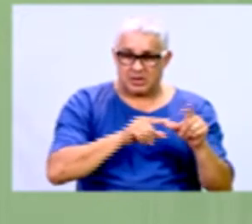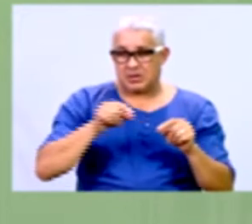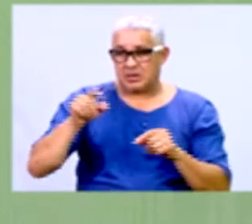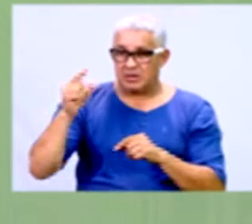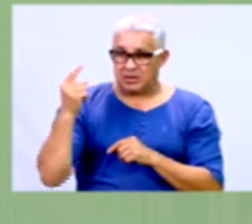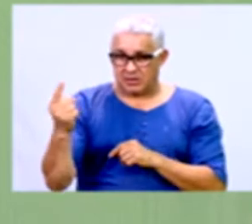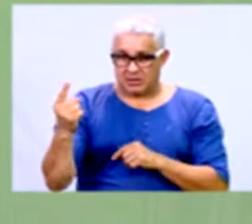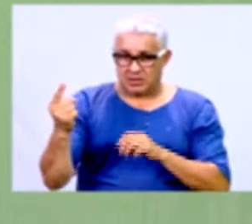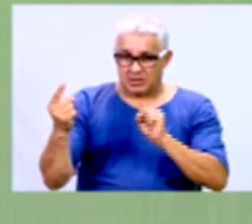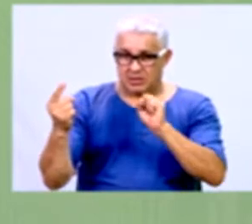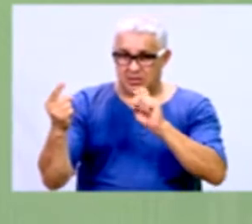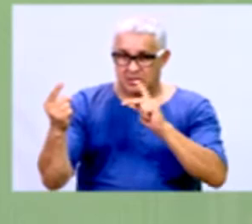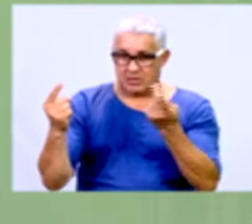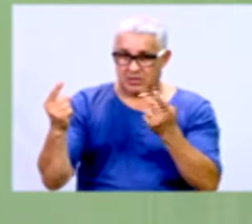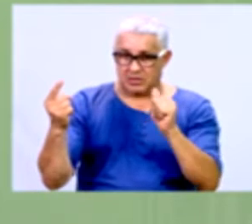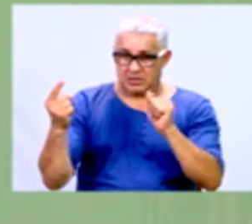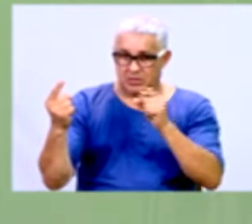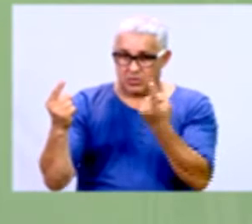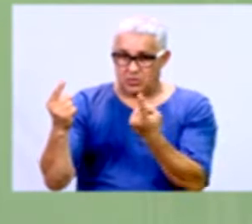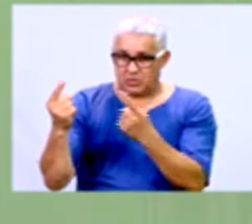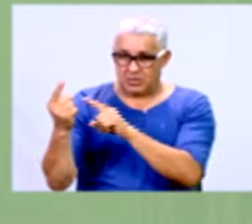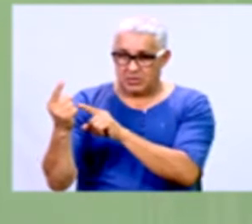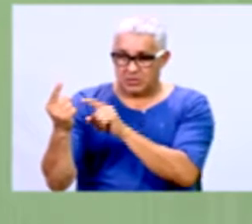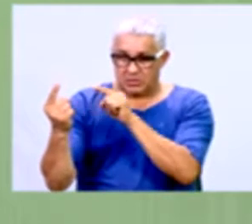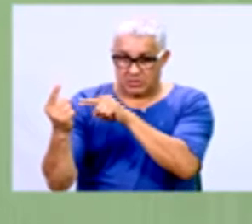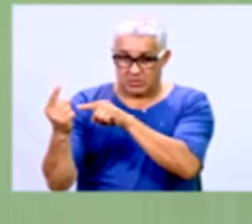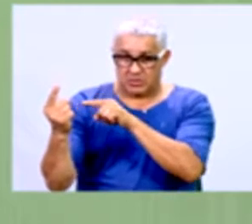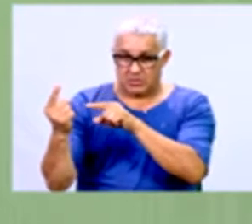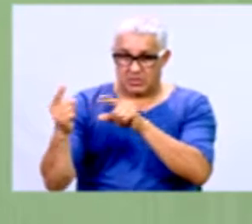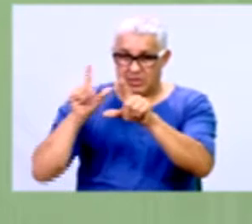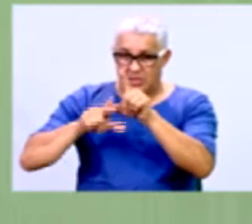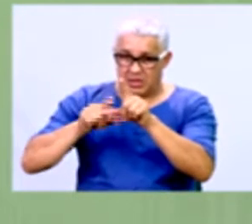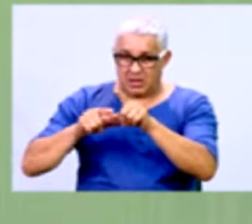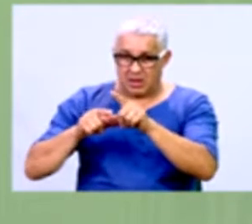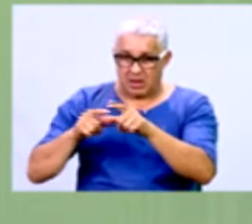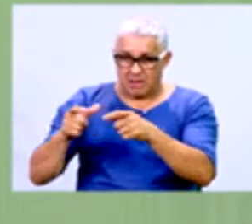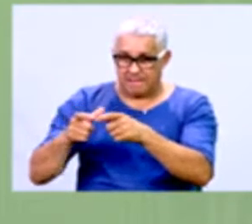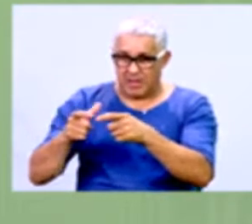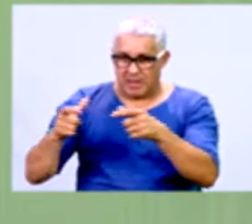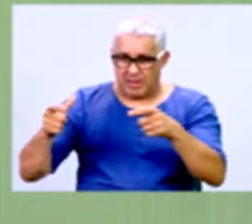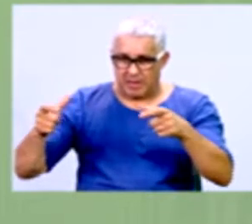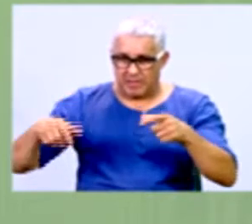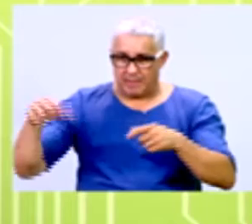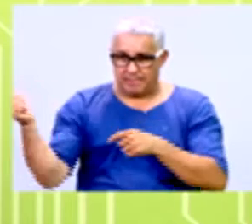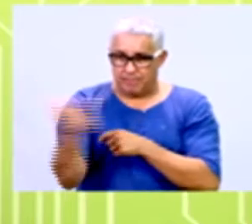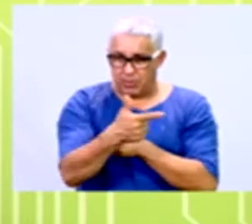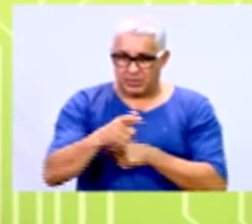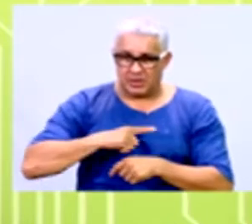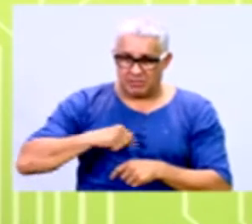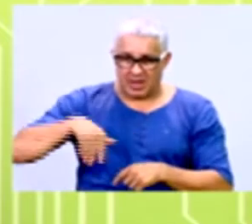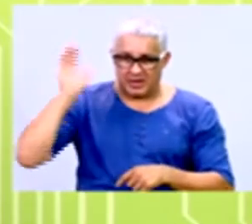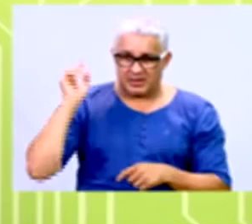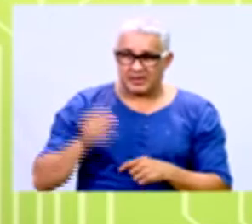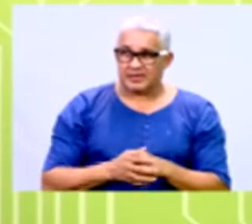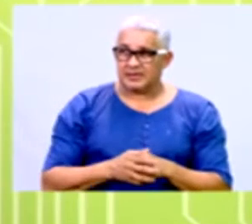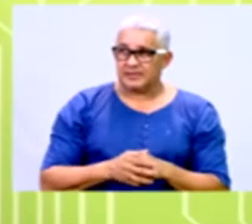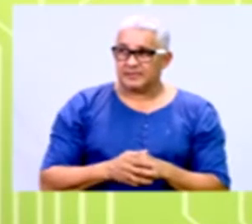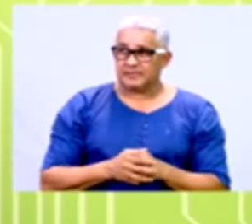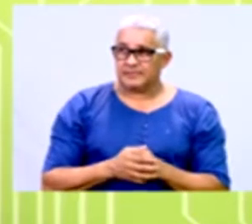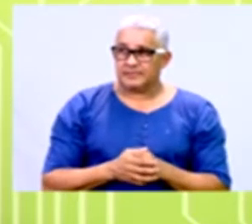modelo SHA-1, você tem um modelo com mais caracteres. Né? Então, são formatos diferentes, tipos